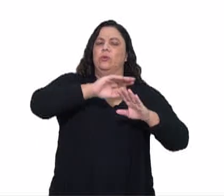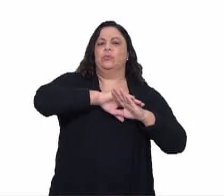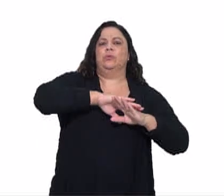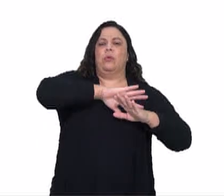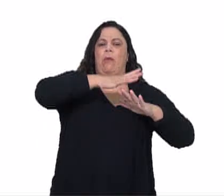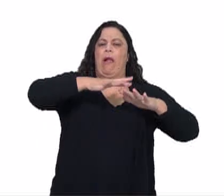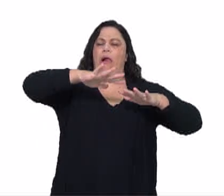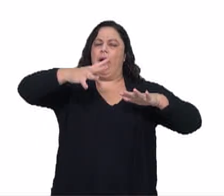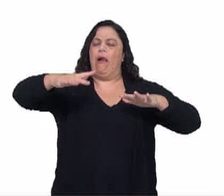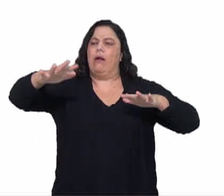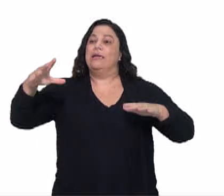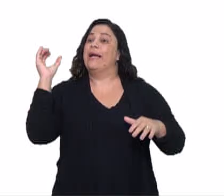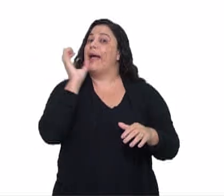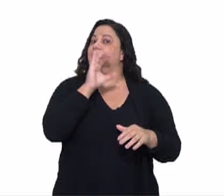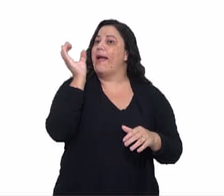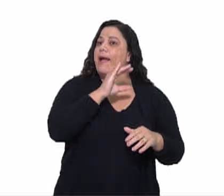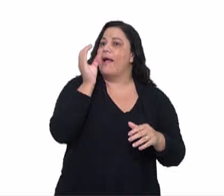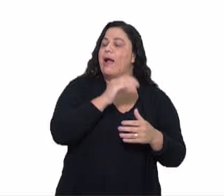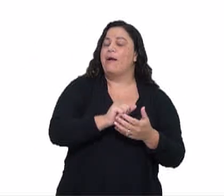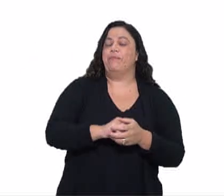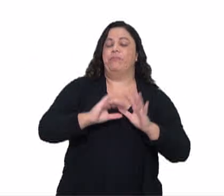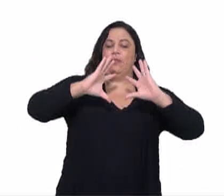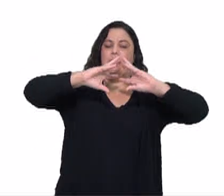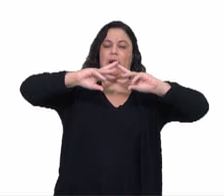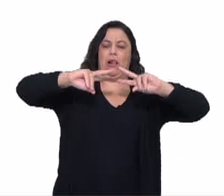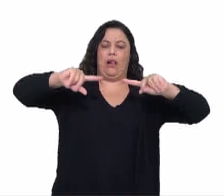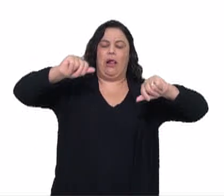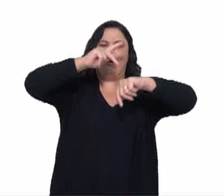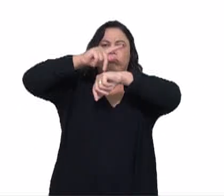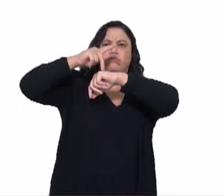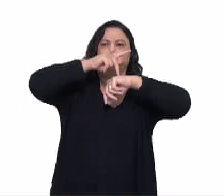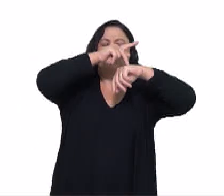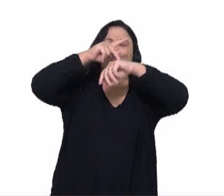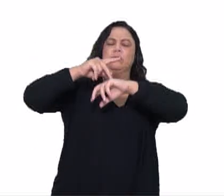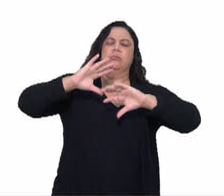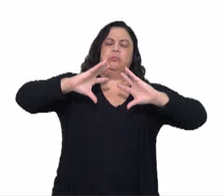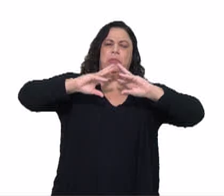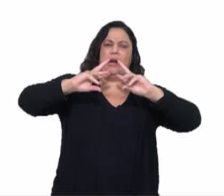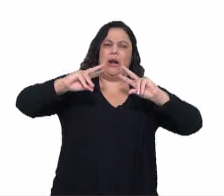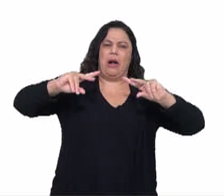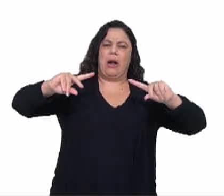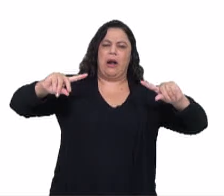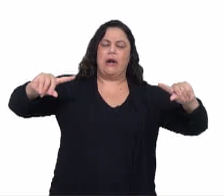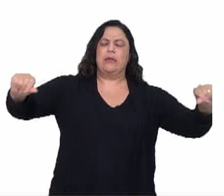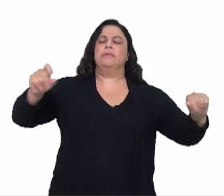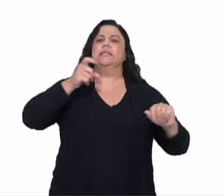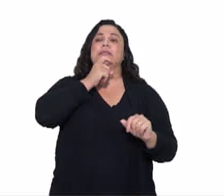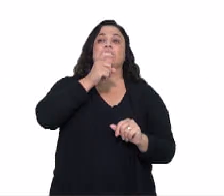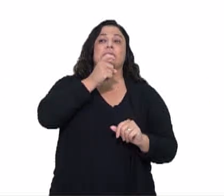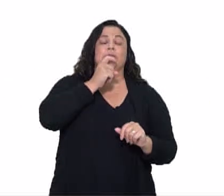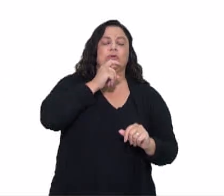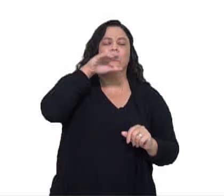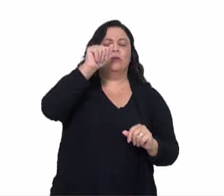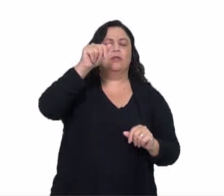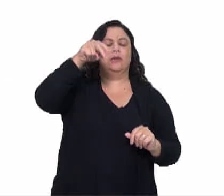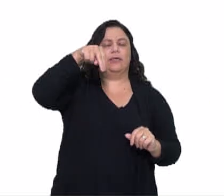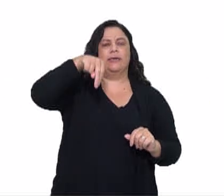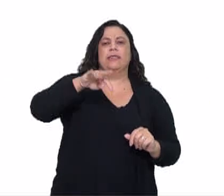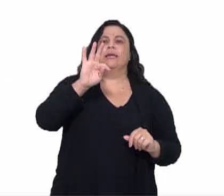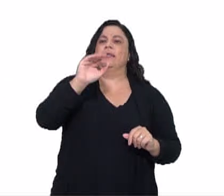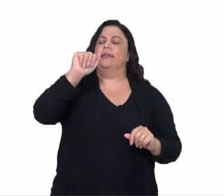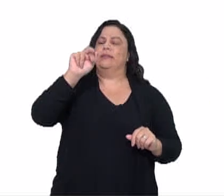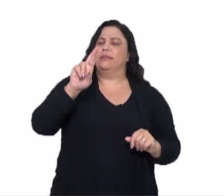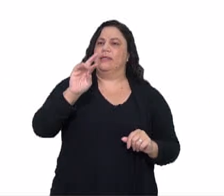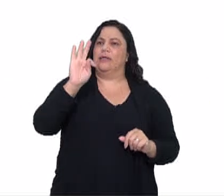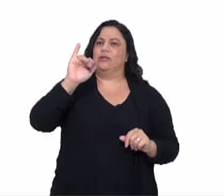Parece estar acontecendo rapidamente, disse o glaciologista da Universidade de Washington, Ian Jougin, autor de